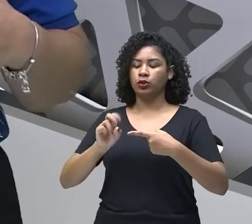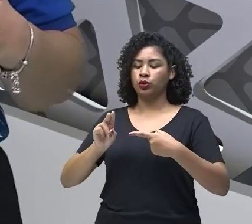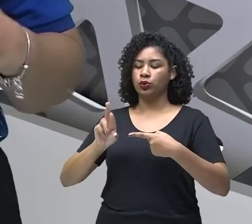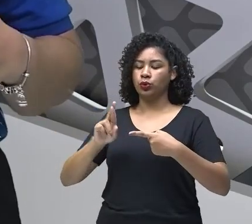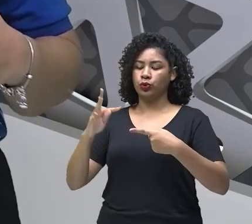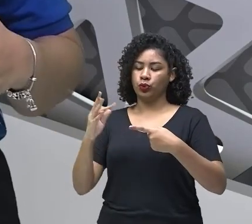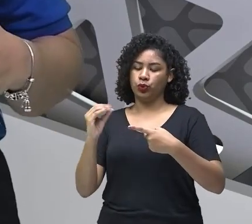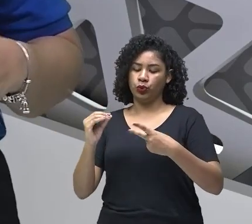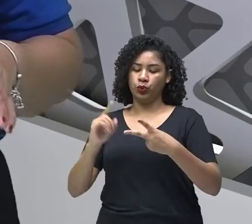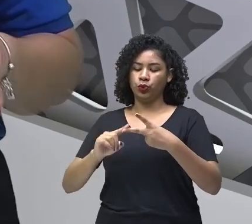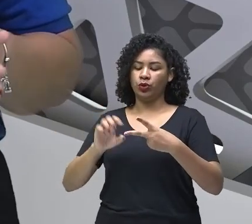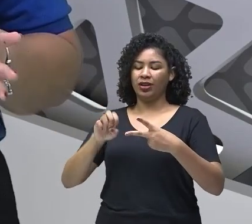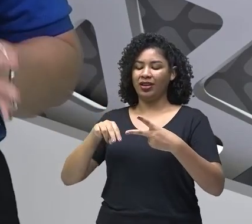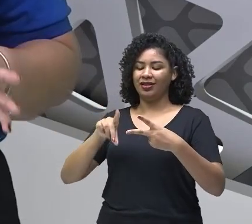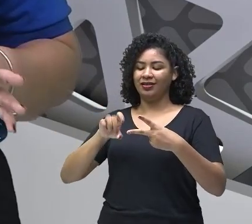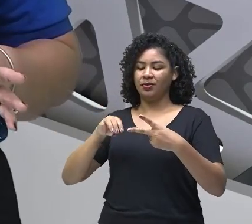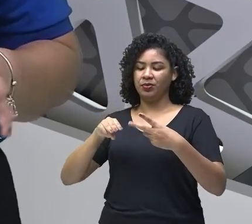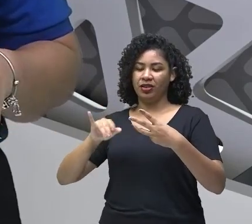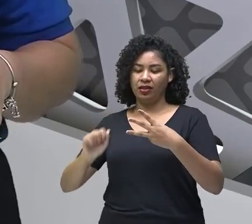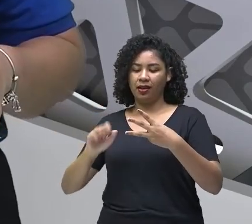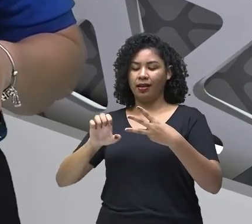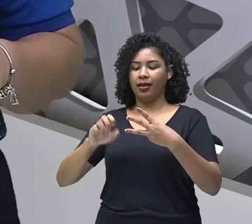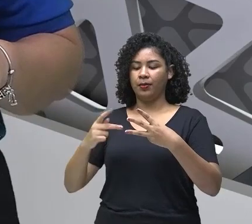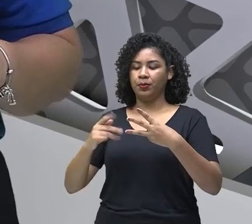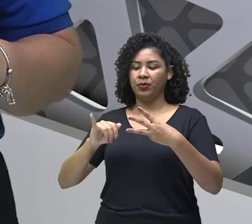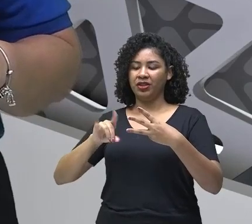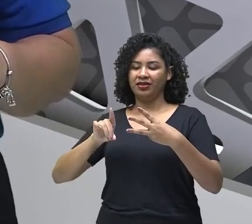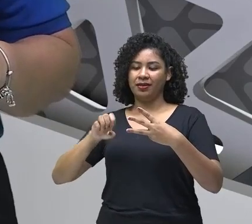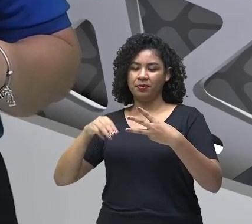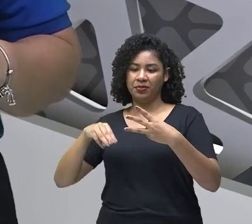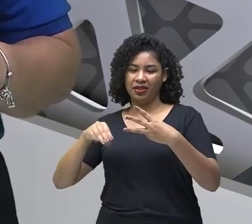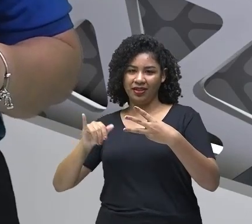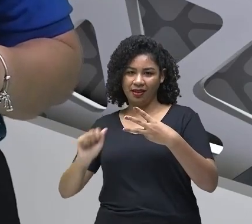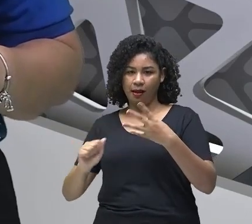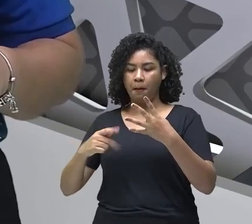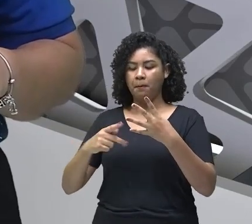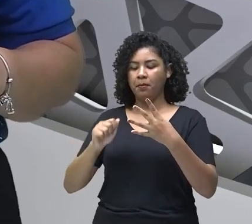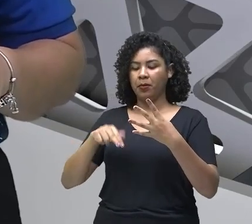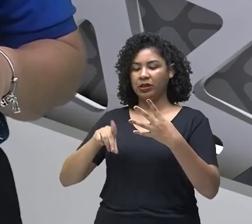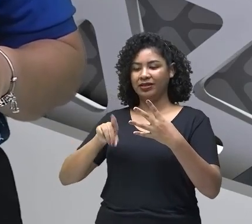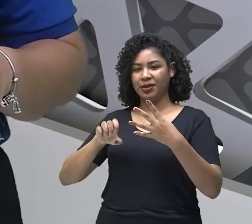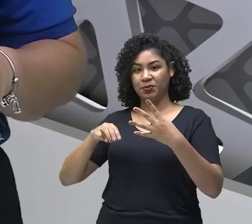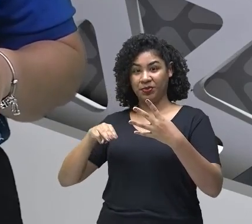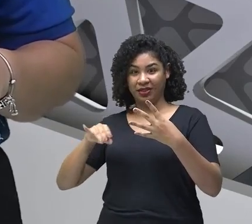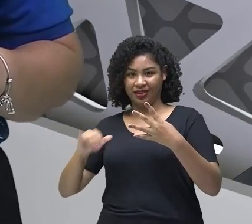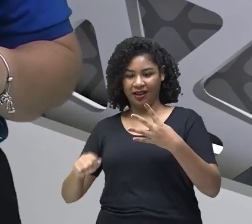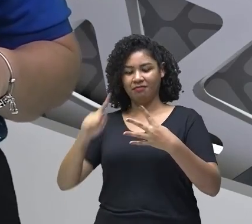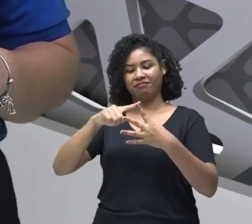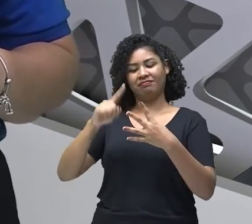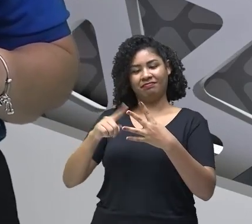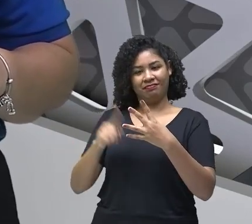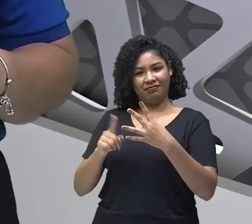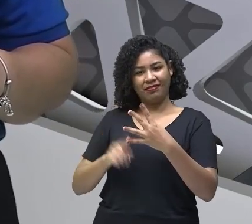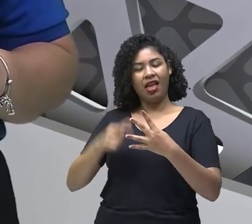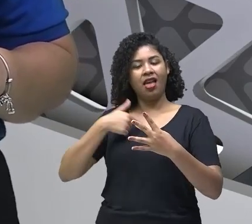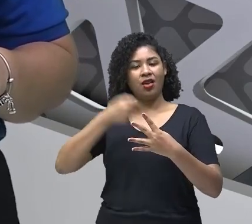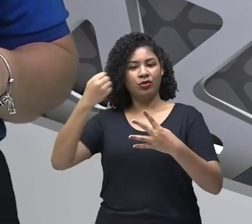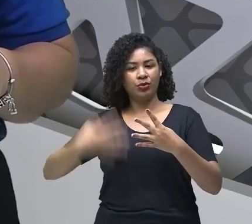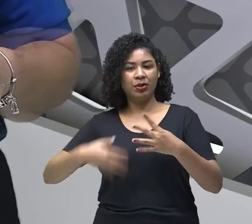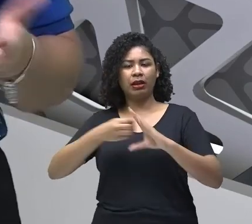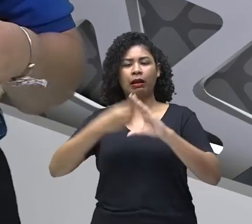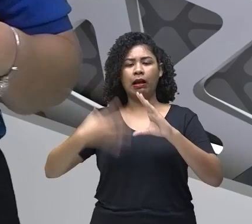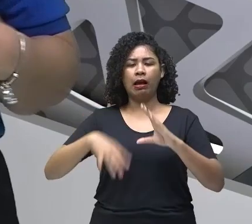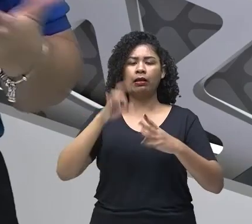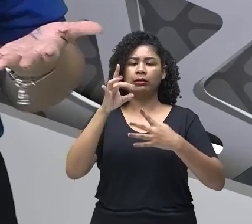endemias, epidemias e pandemias. Caracterizamos cada uma delas e exemplificamos